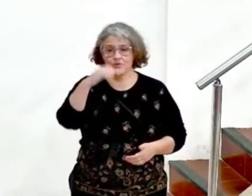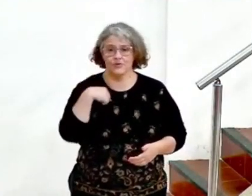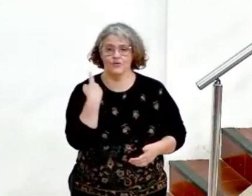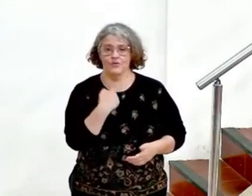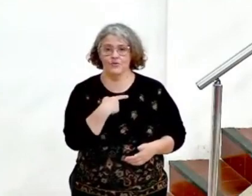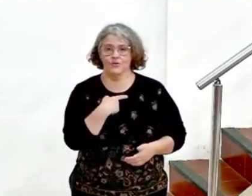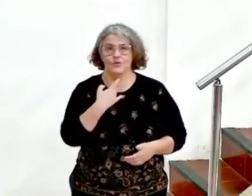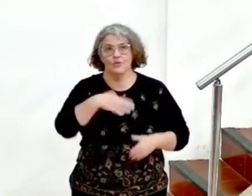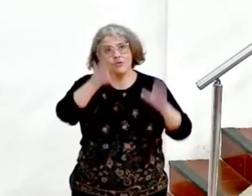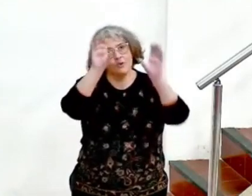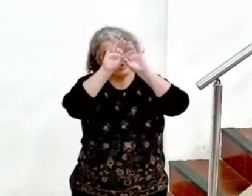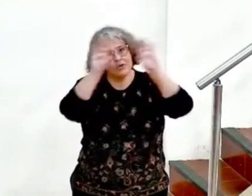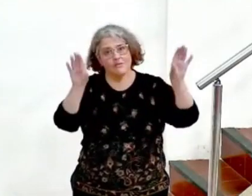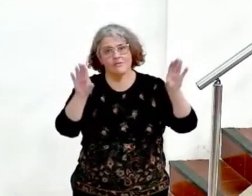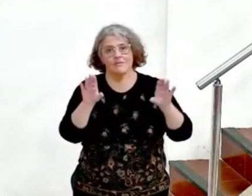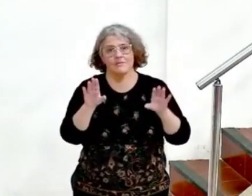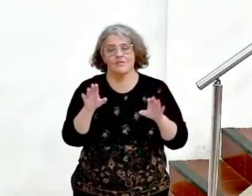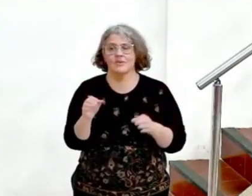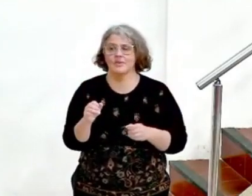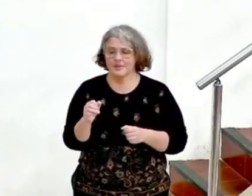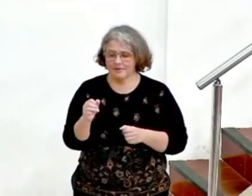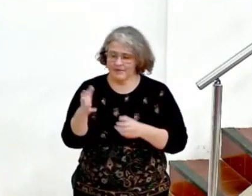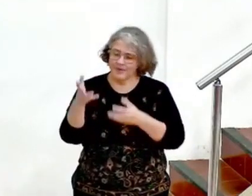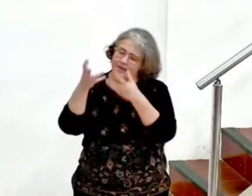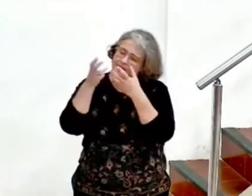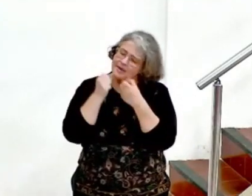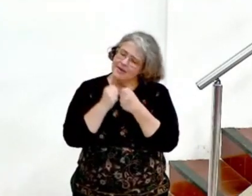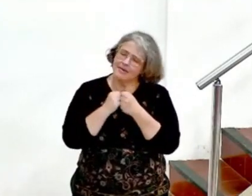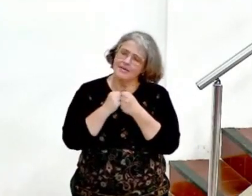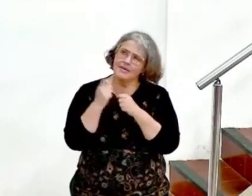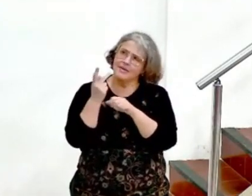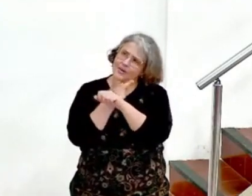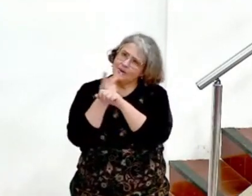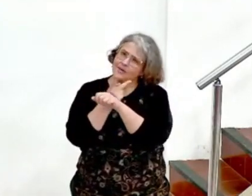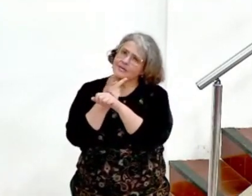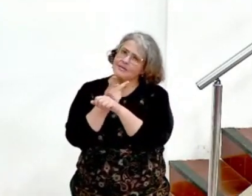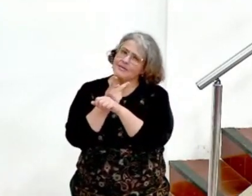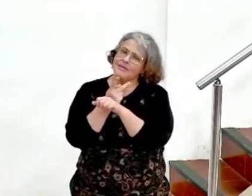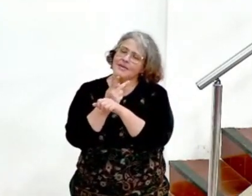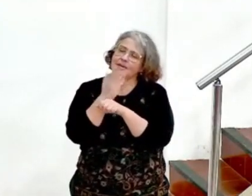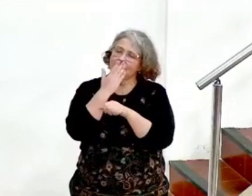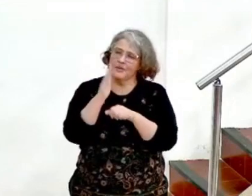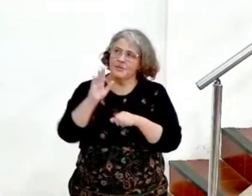nos alimentar dessa promessa. E o Senhor nos chamou para nos alimentar dela.